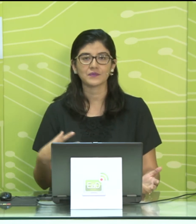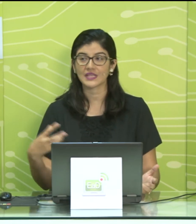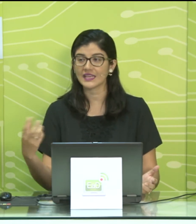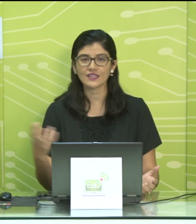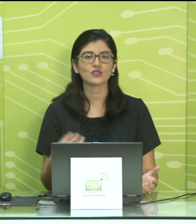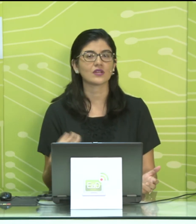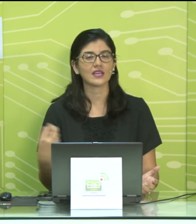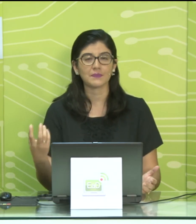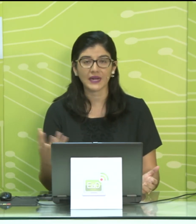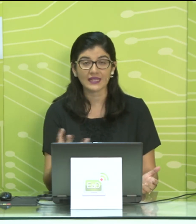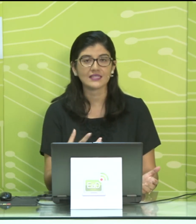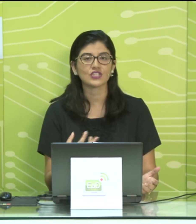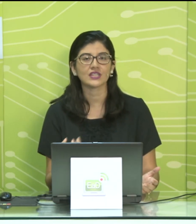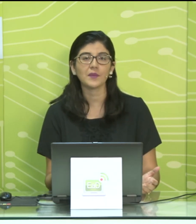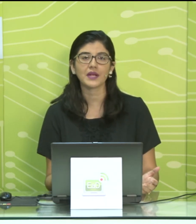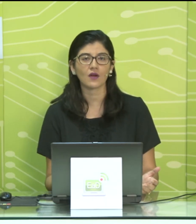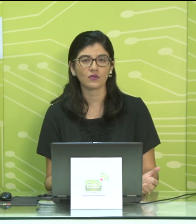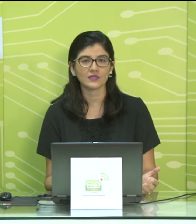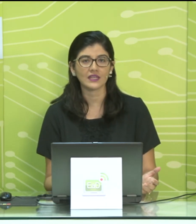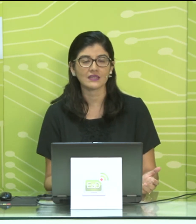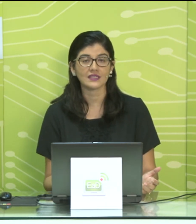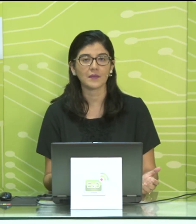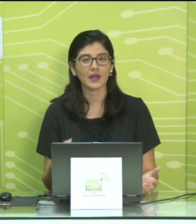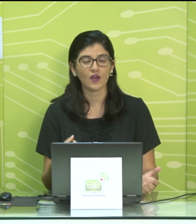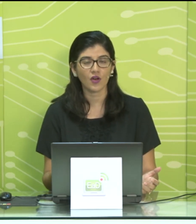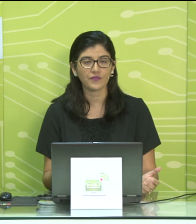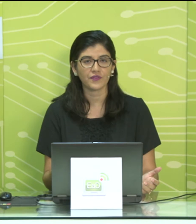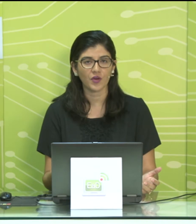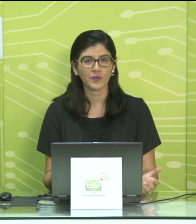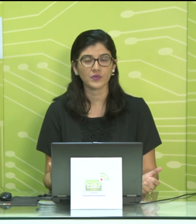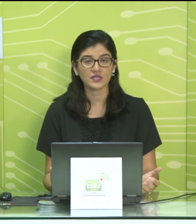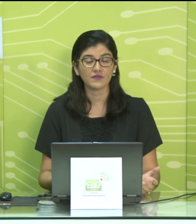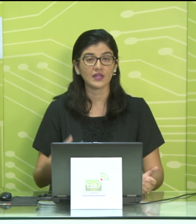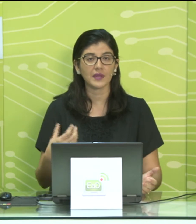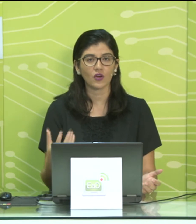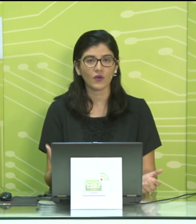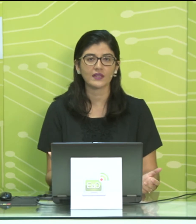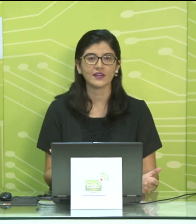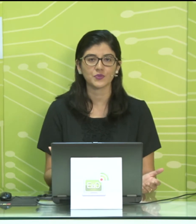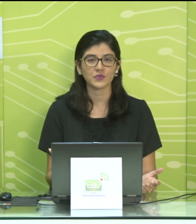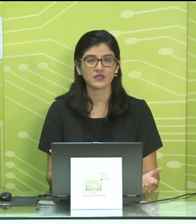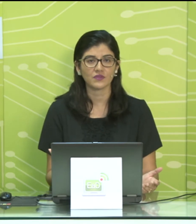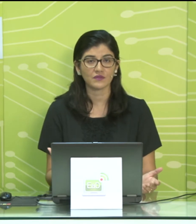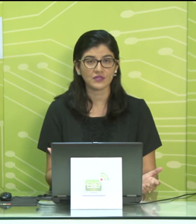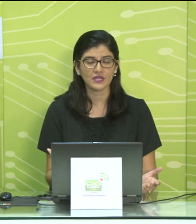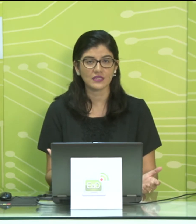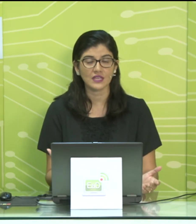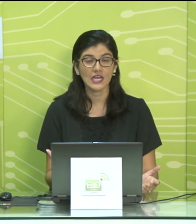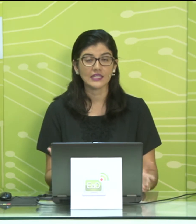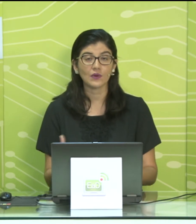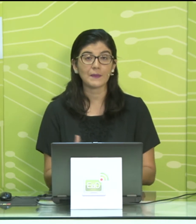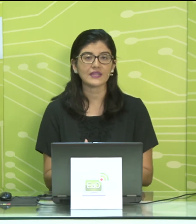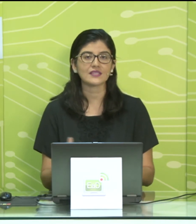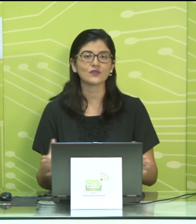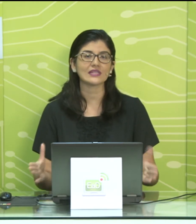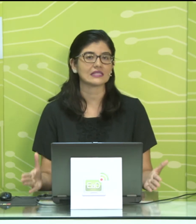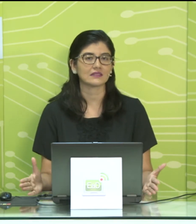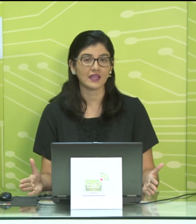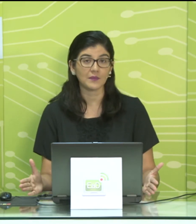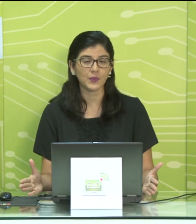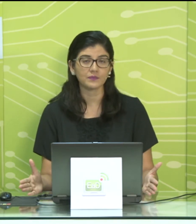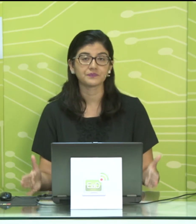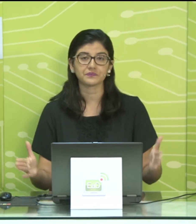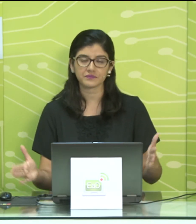para que essa dinâmica aconteça da melhor forma possível e na melhor qualidade possível a vocês. Então, é preciso